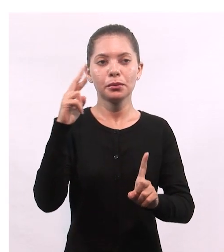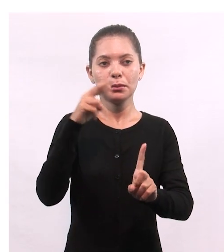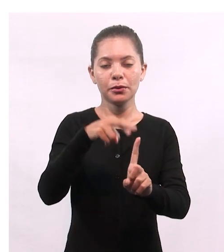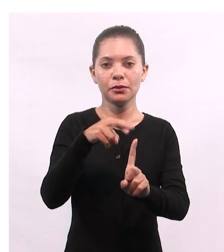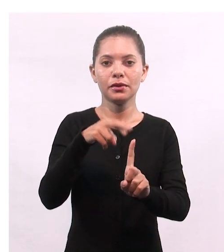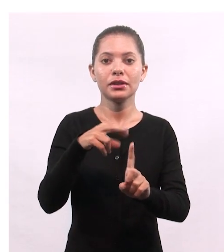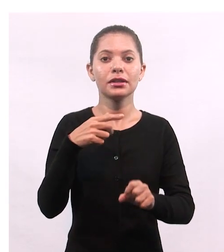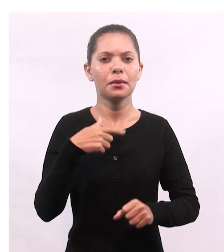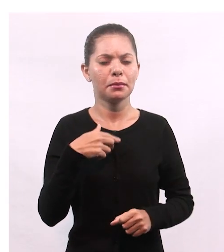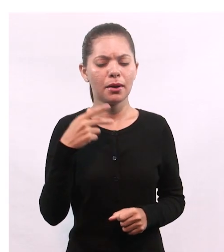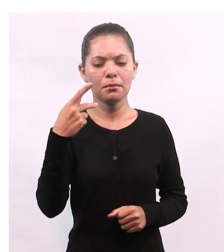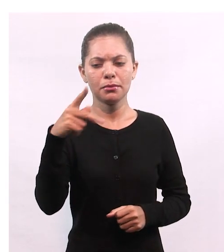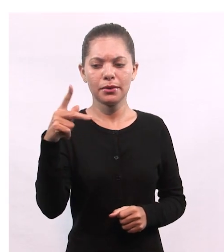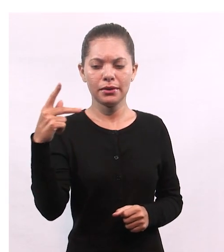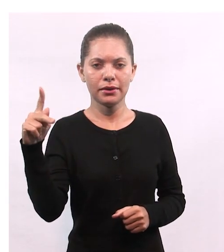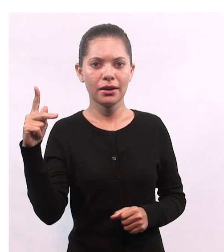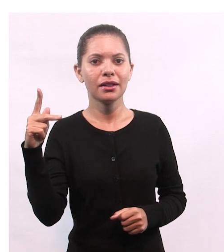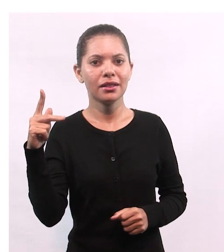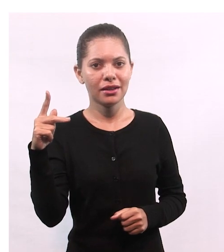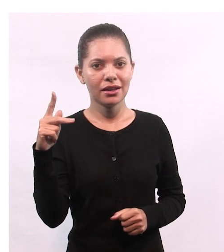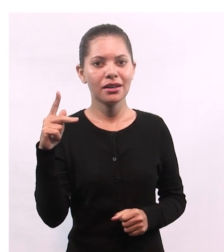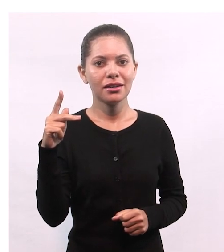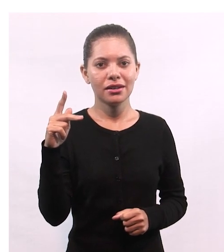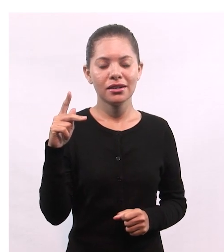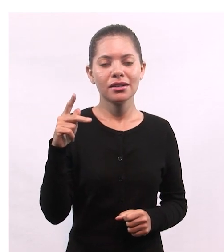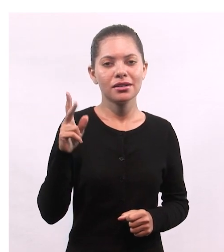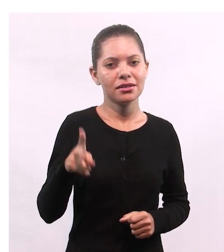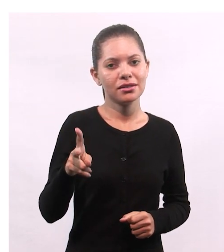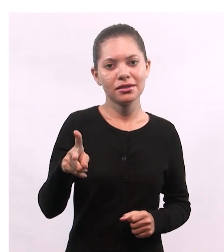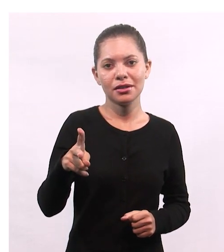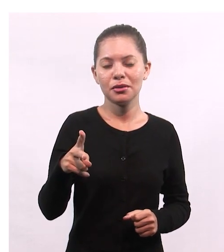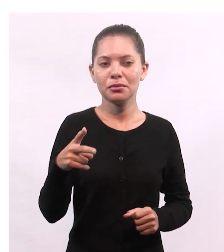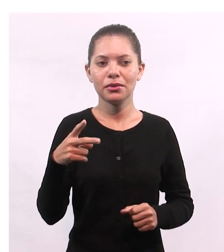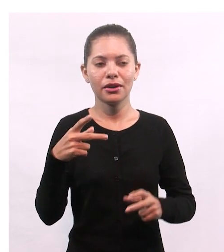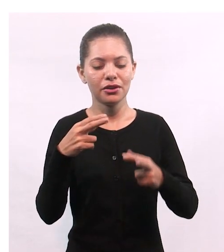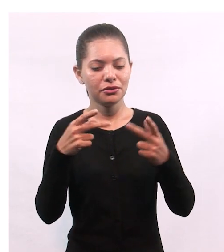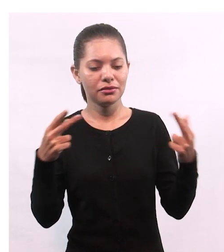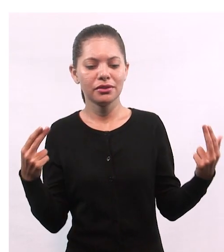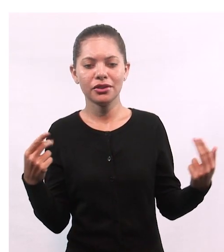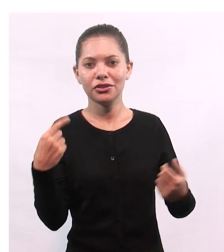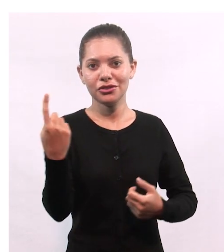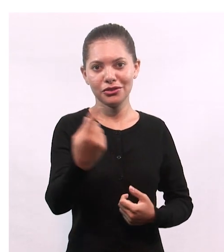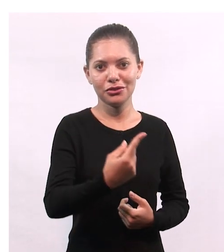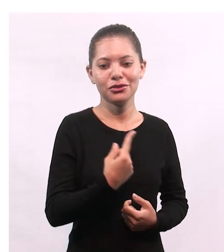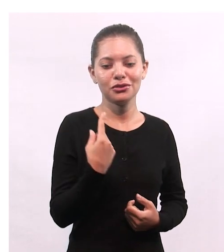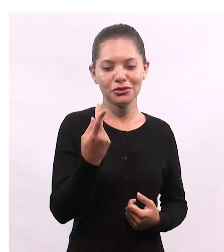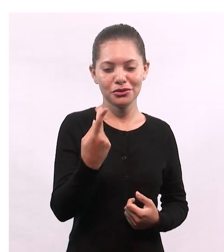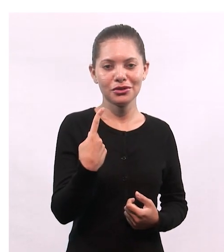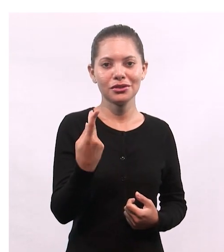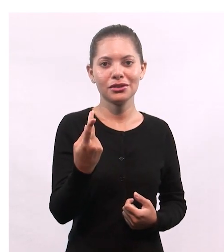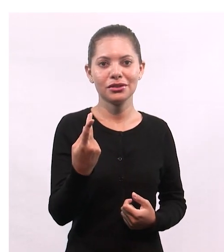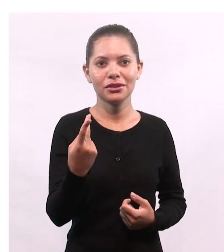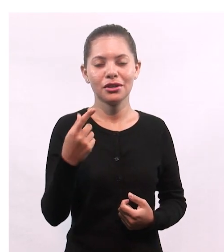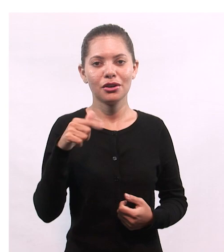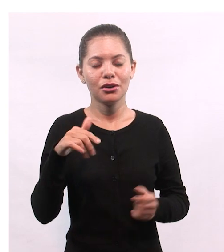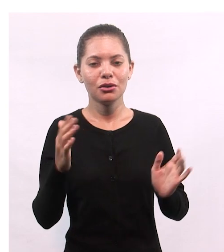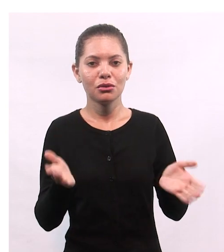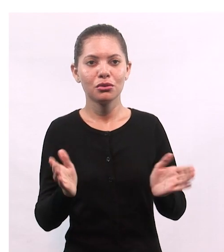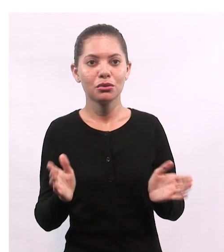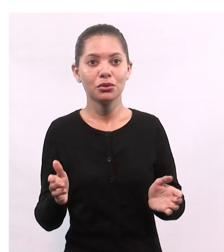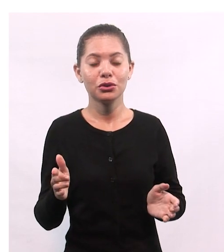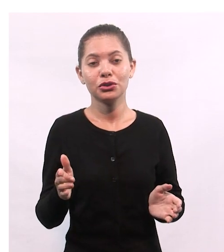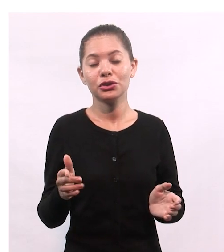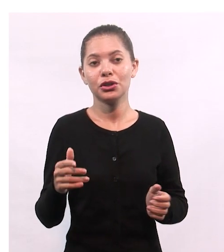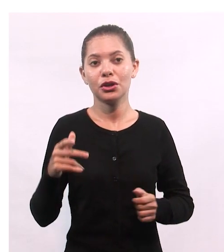referência, a minha polegada provavelmente vai ser o tamanho diferente da sua. Hoje, o padrão